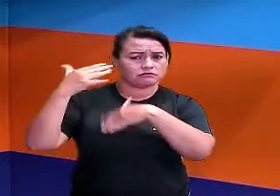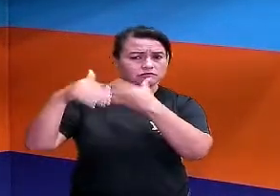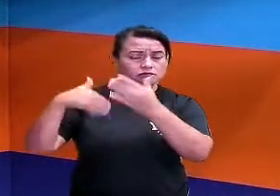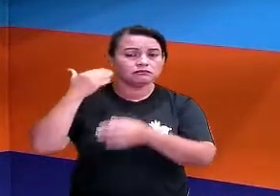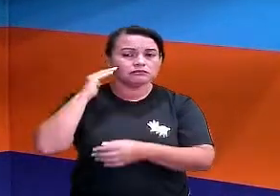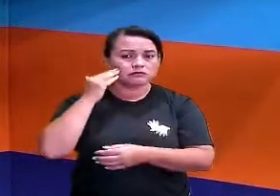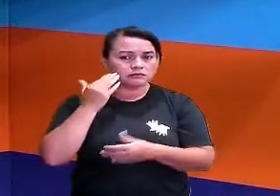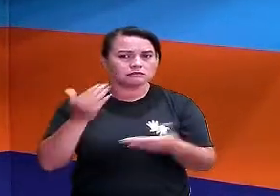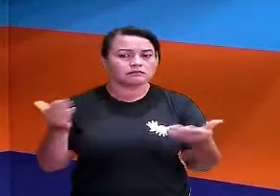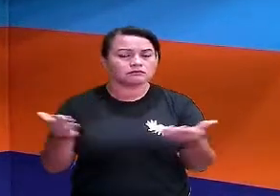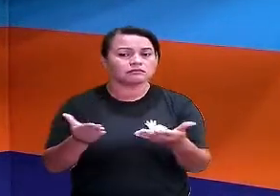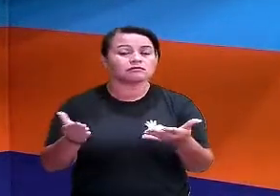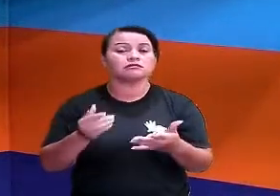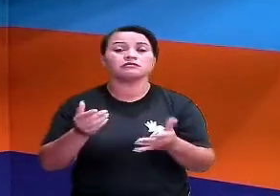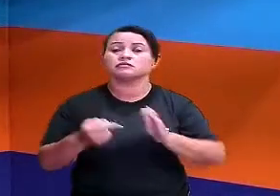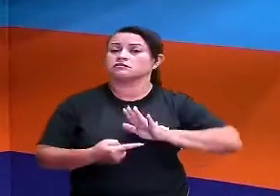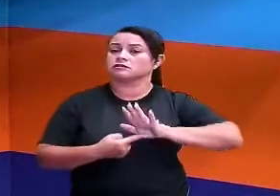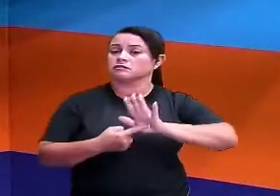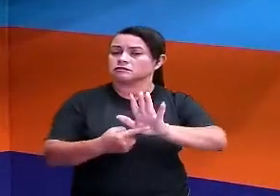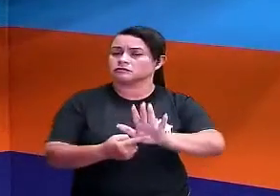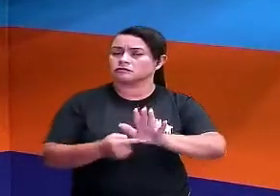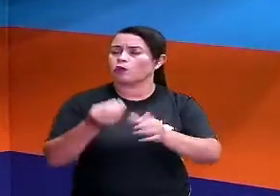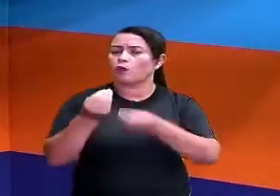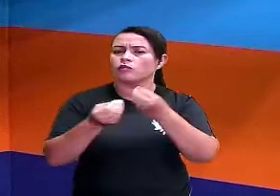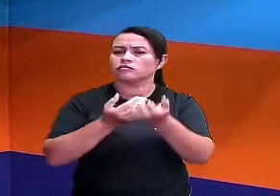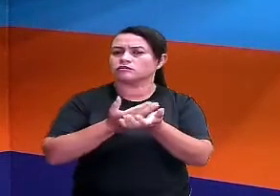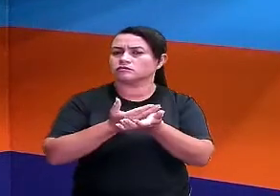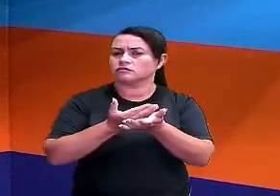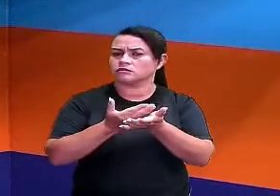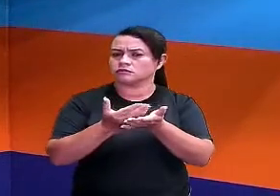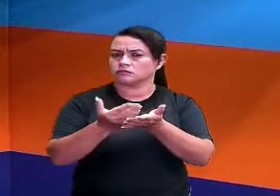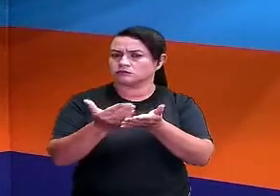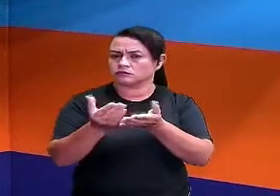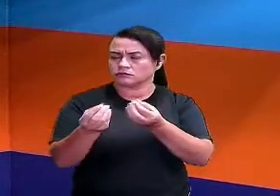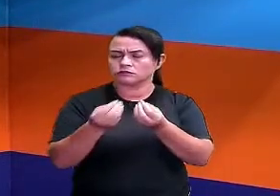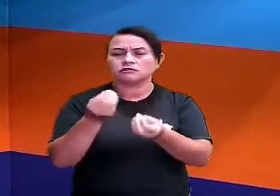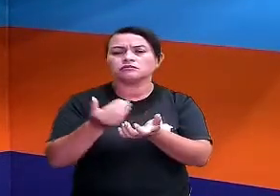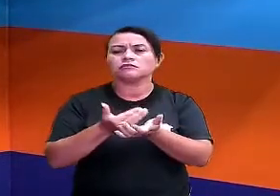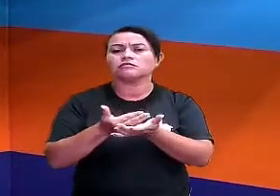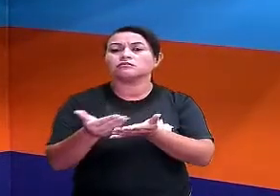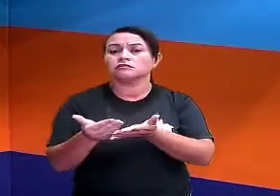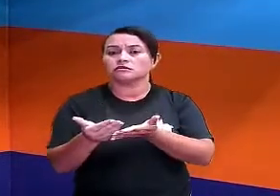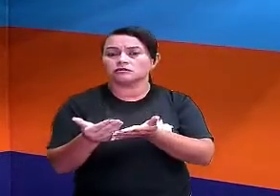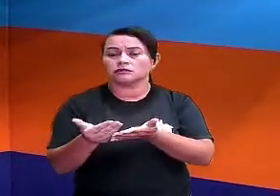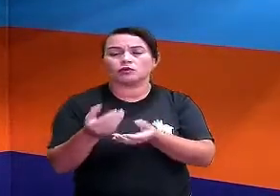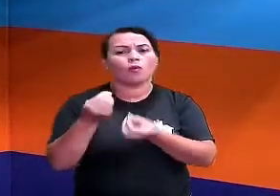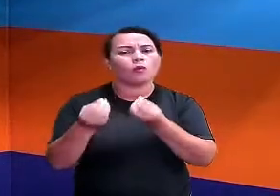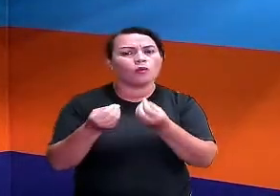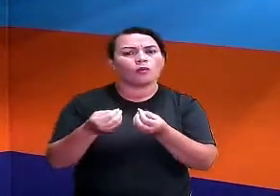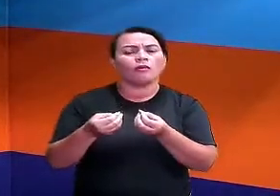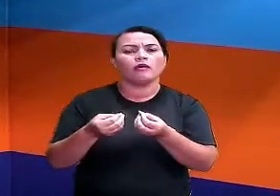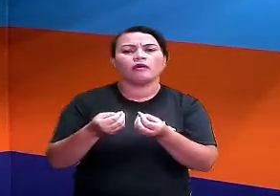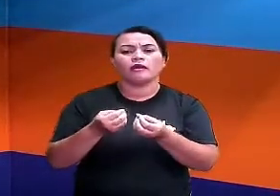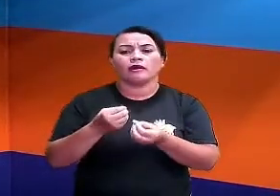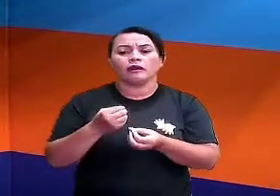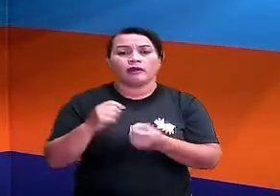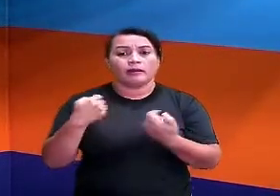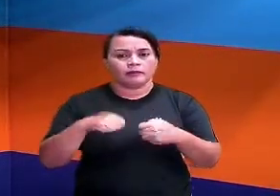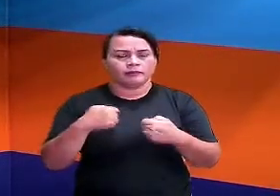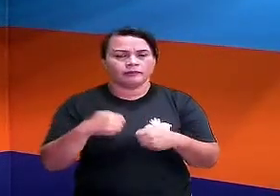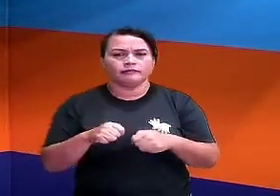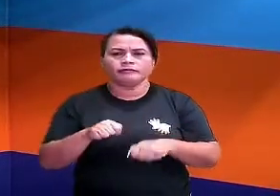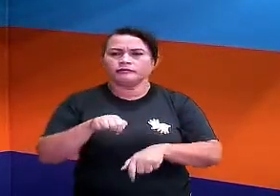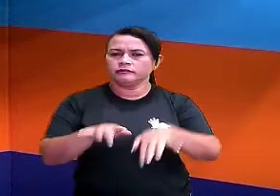Então, hoje aqui eu quero trazer a ideia inicial. Então, para trazer a ideia inicial, eu preciso trazer a média